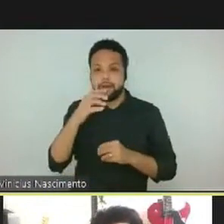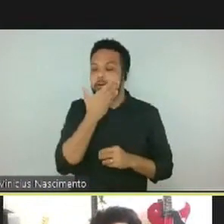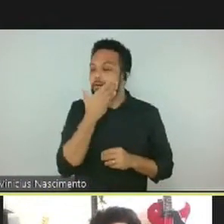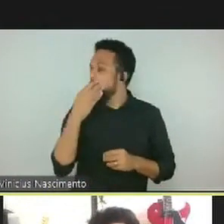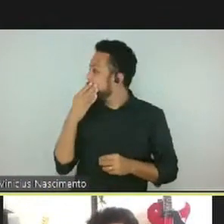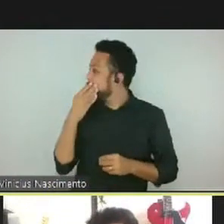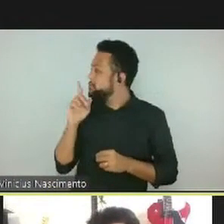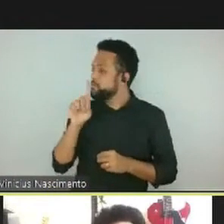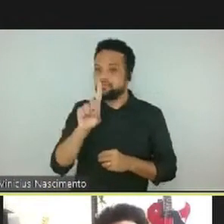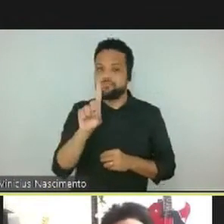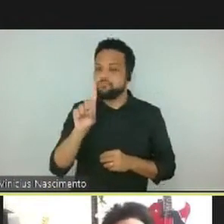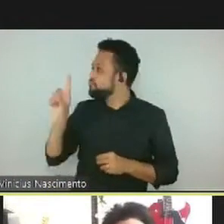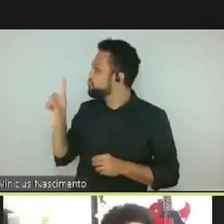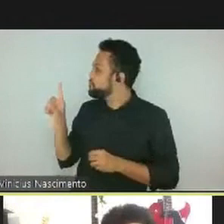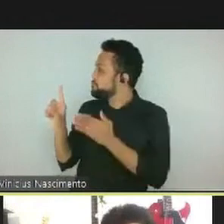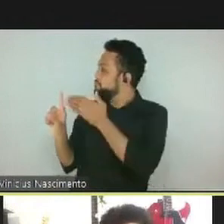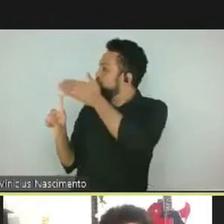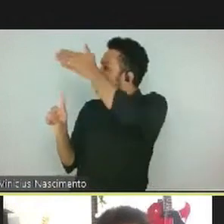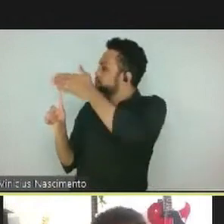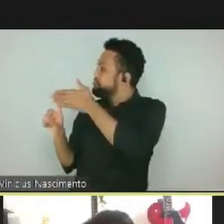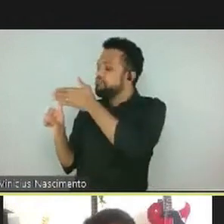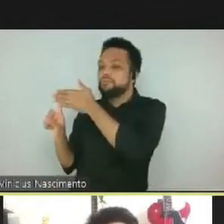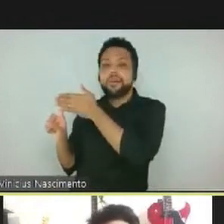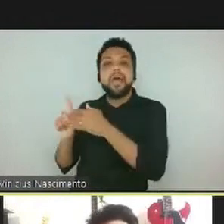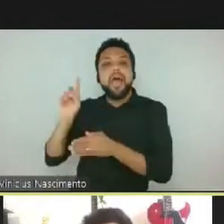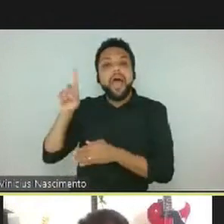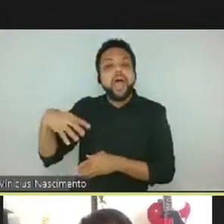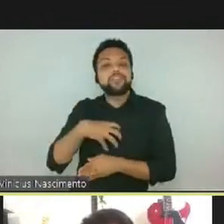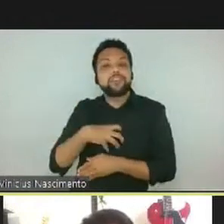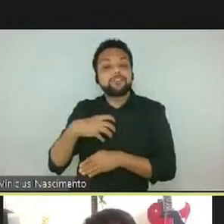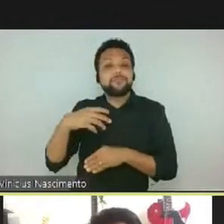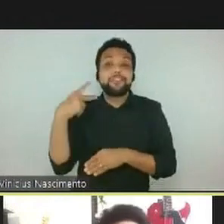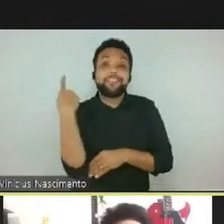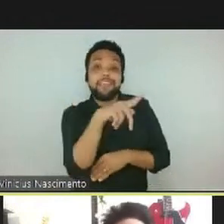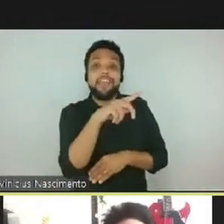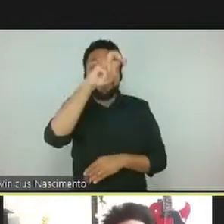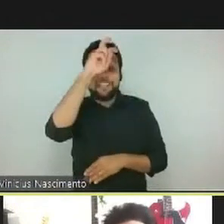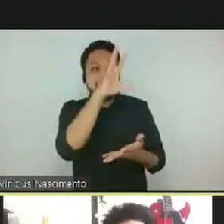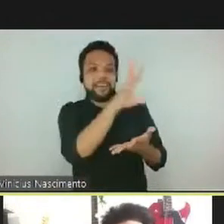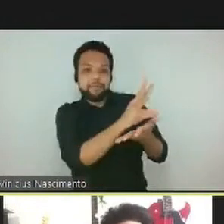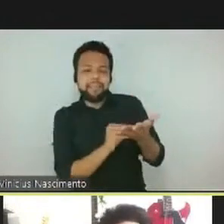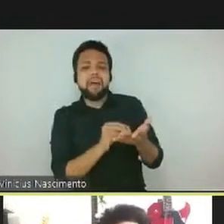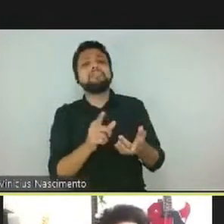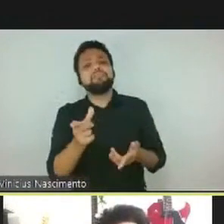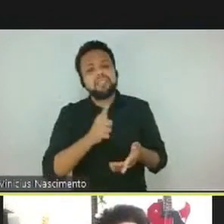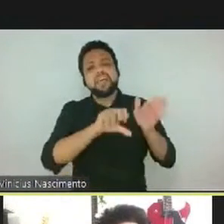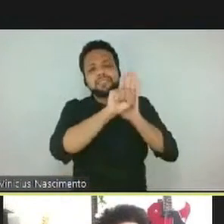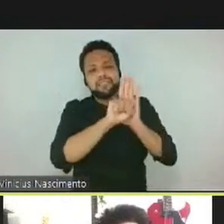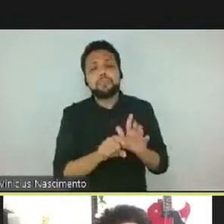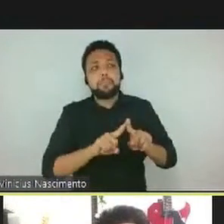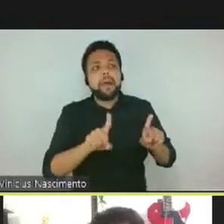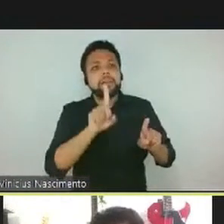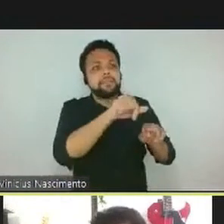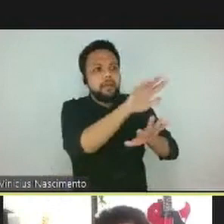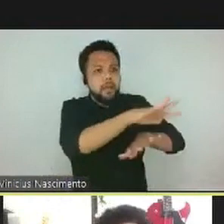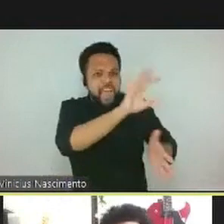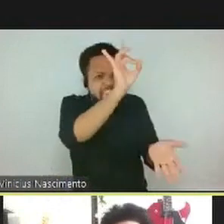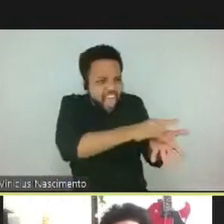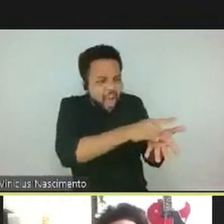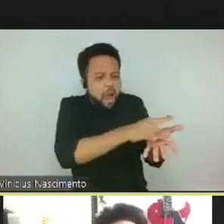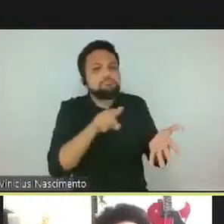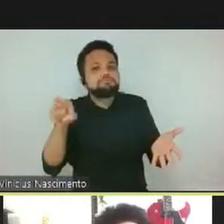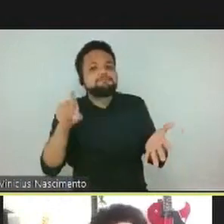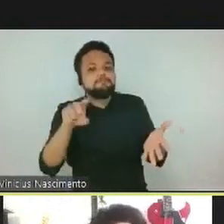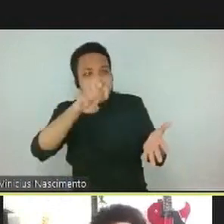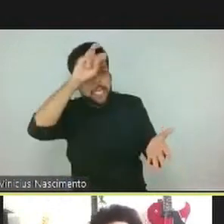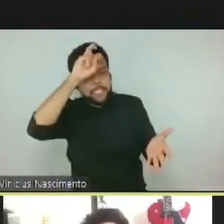produzir a sua imitação. Claro, cheia de símbolos, mas era uma imitação do real, né? Um